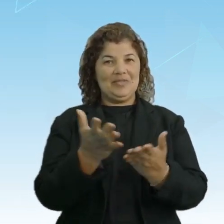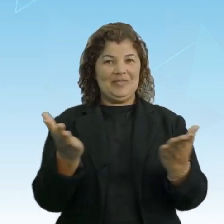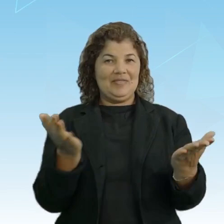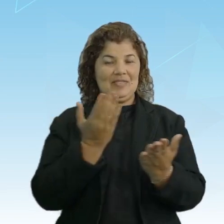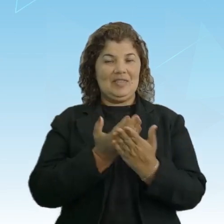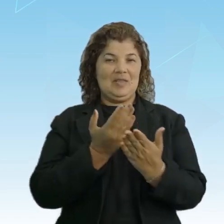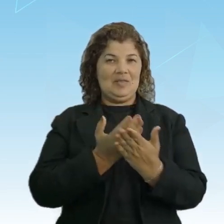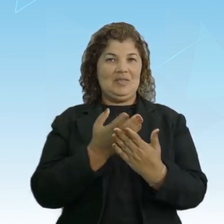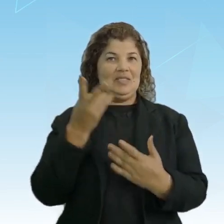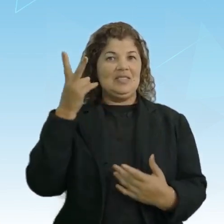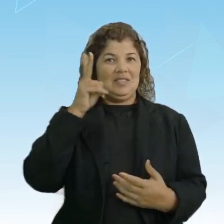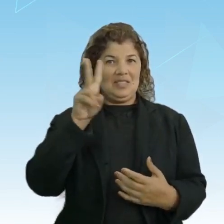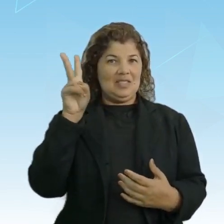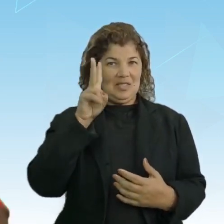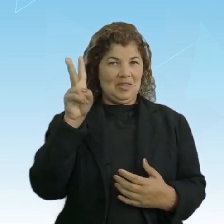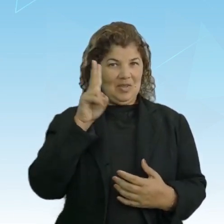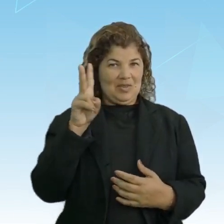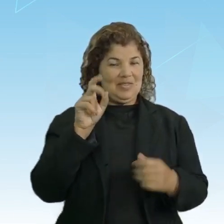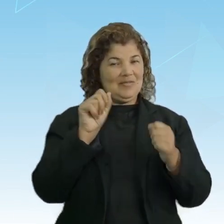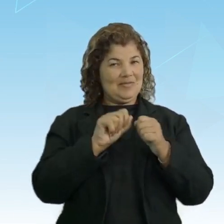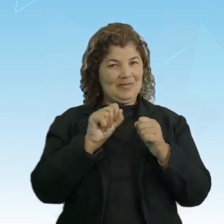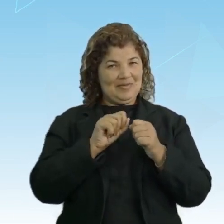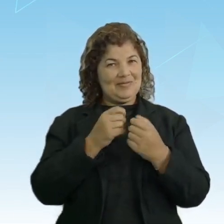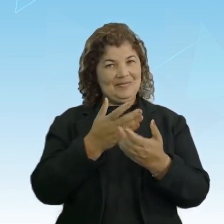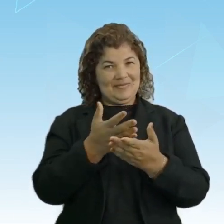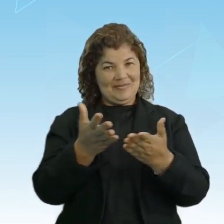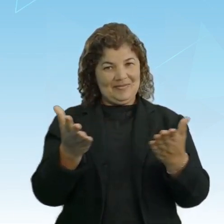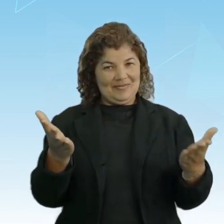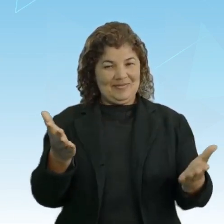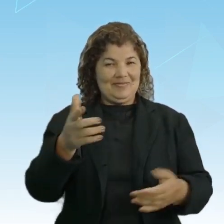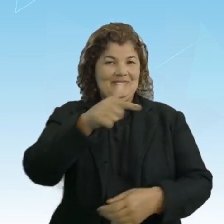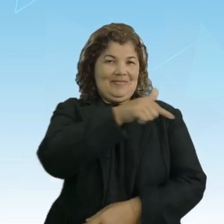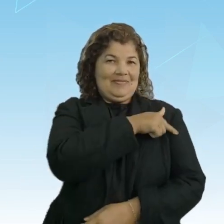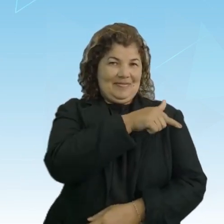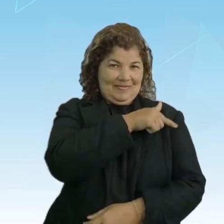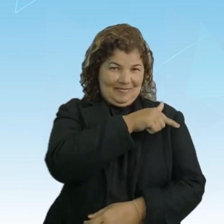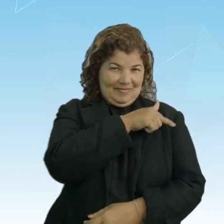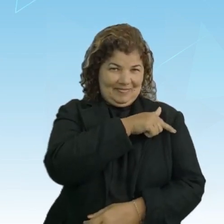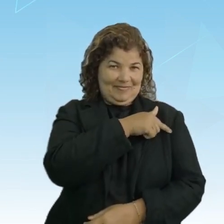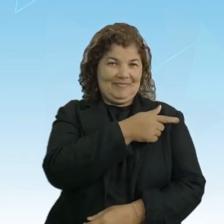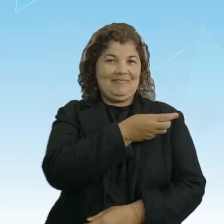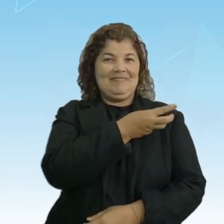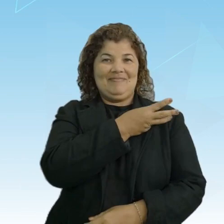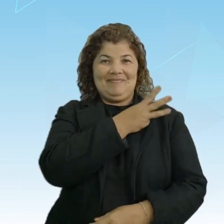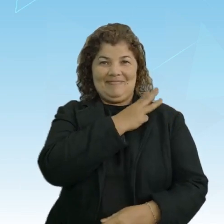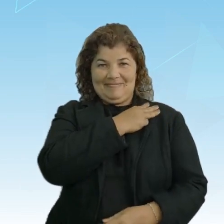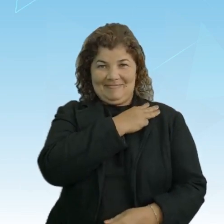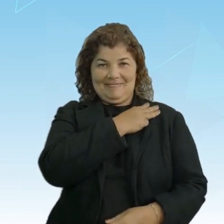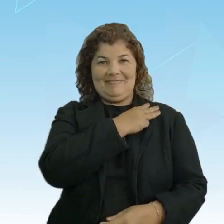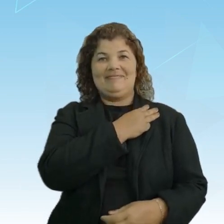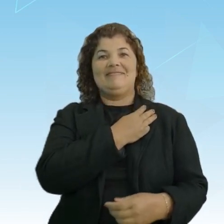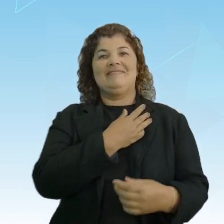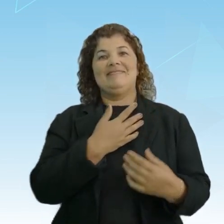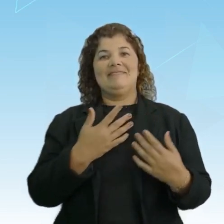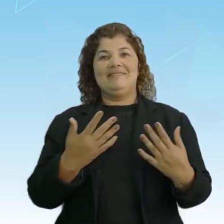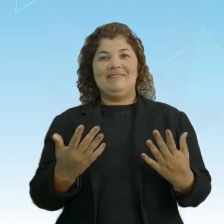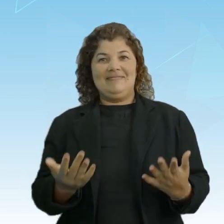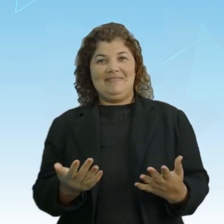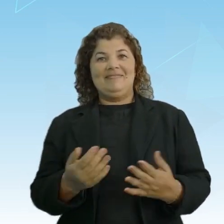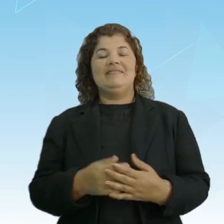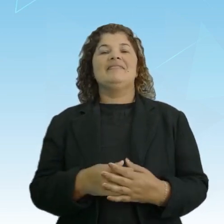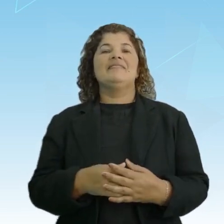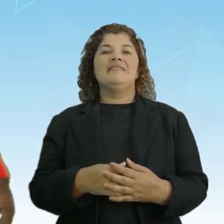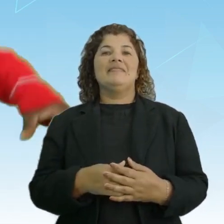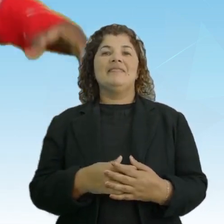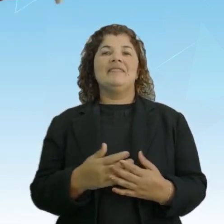de História feita para vocês do 7º ano do ensino fundamental. Então hoje eu vos